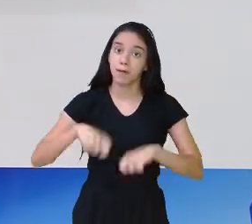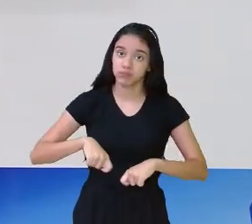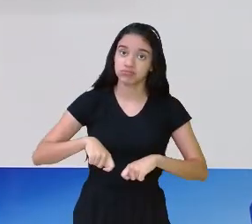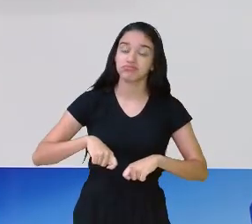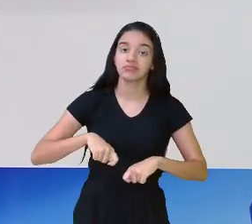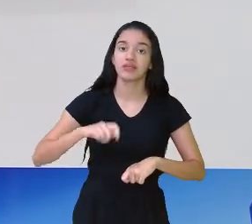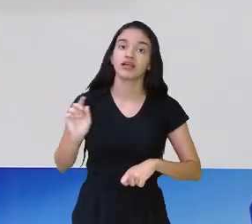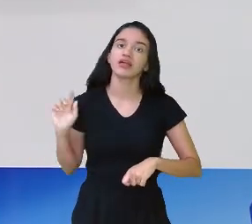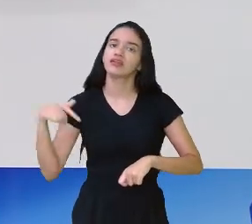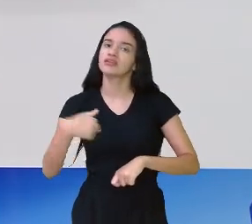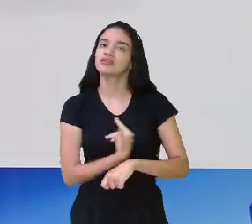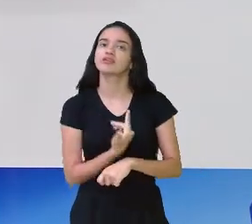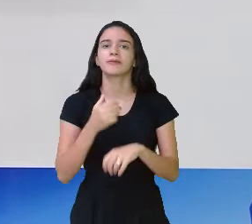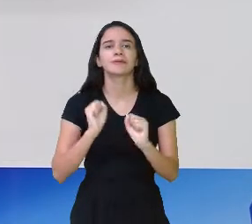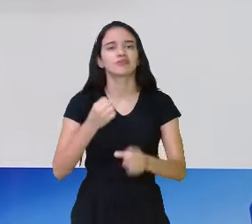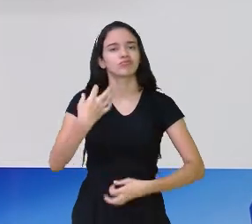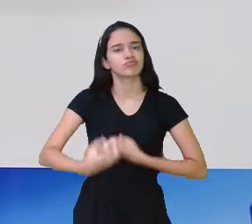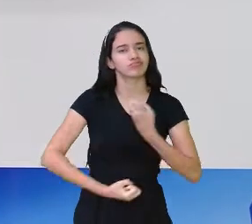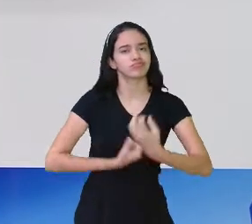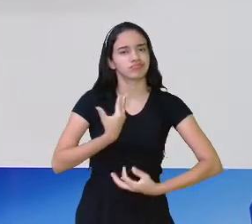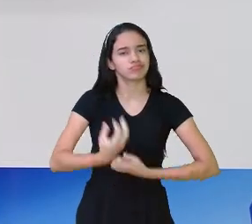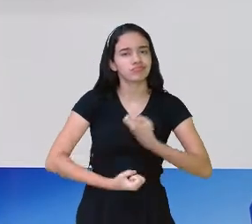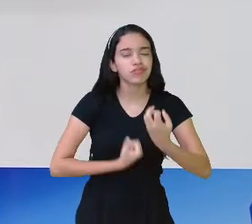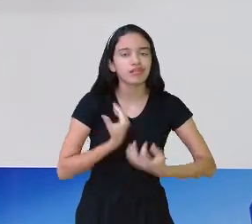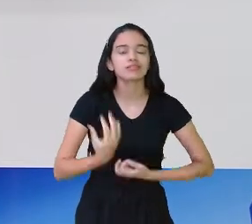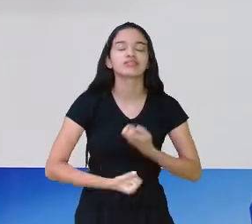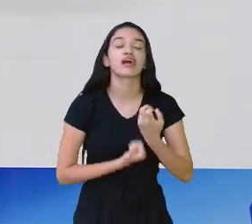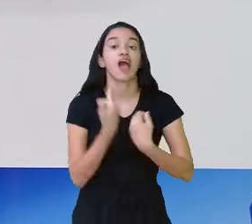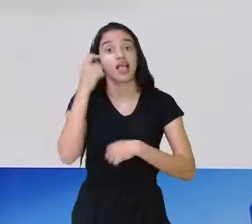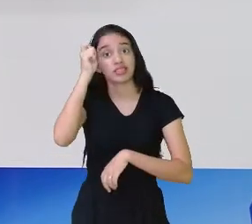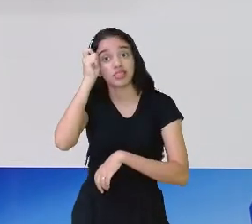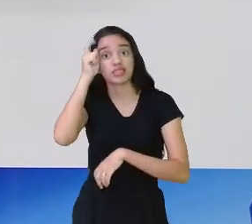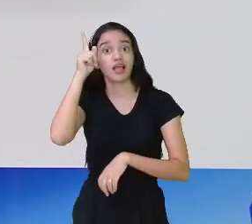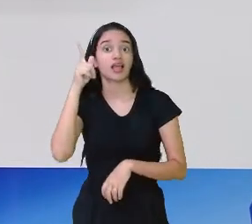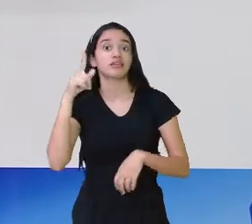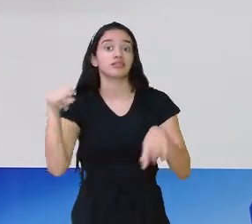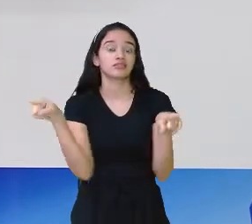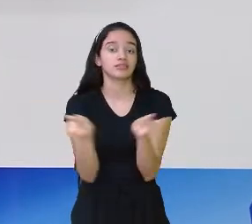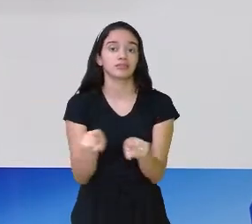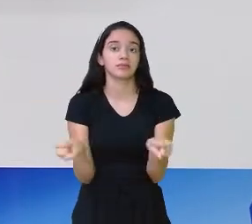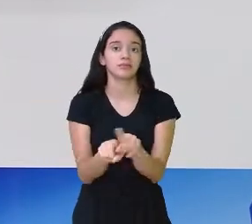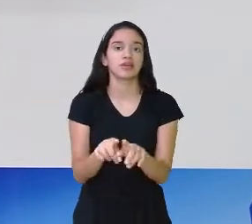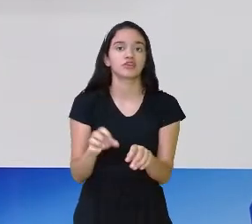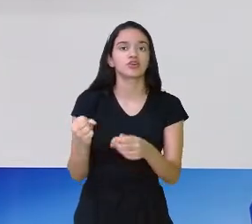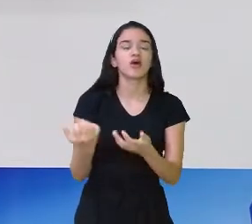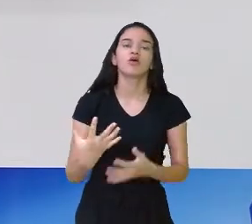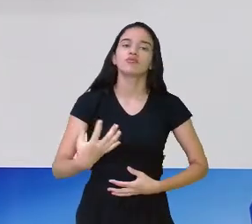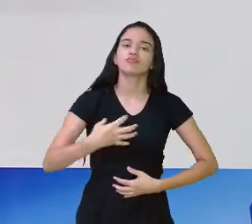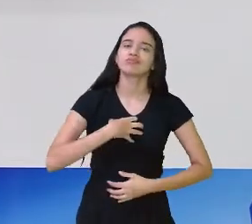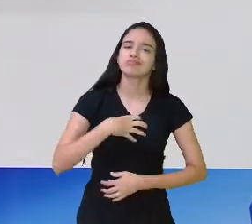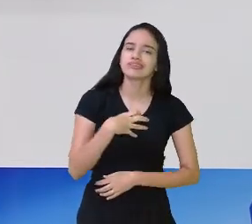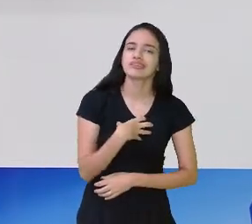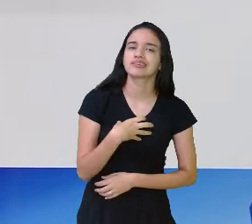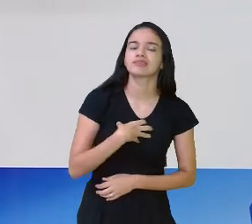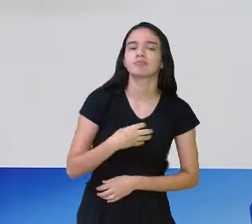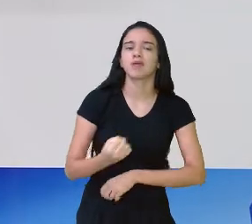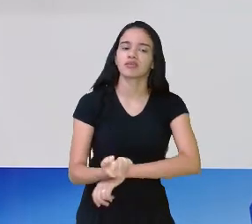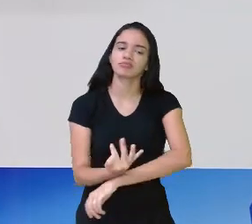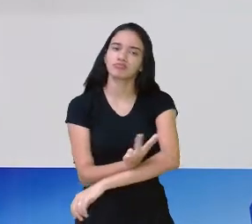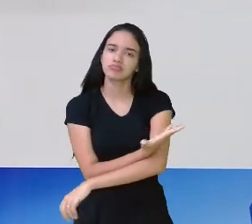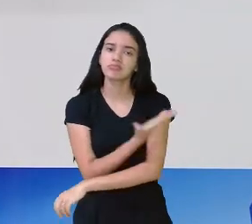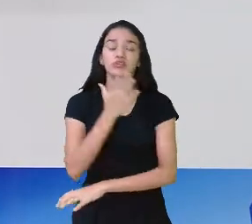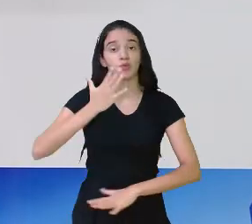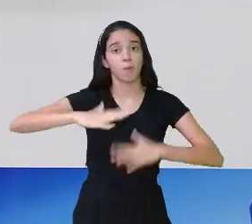possibilidade, né, da gente poder se expressar, né, expressar ideias, expressar sentimentos, né, através